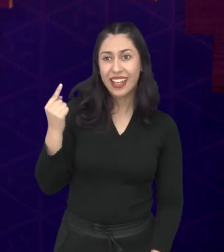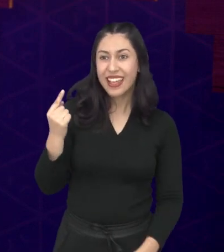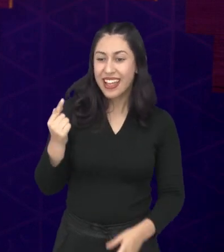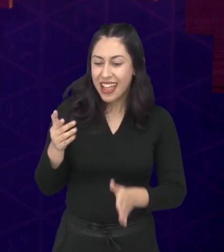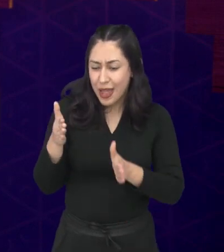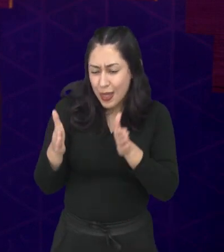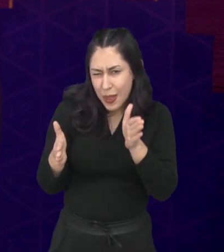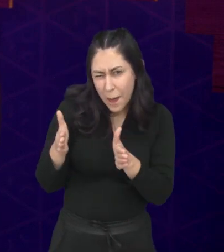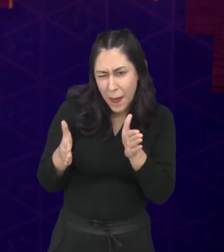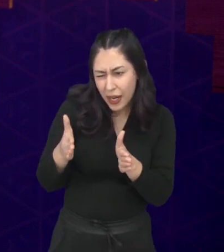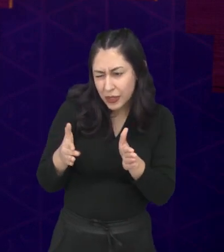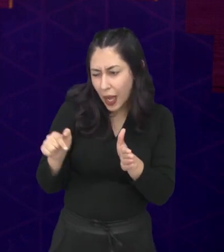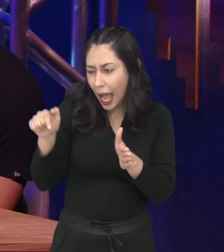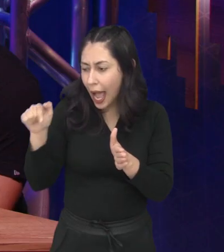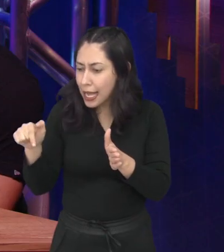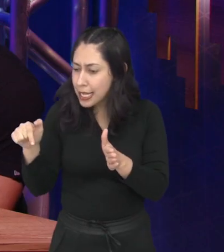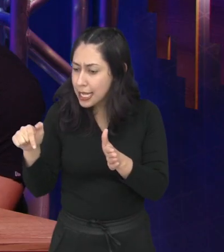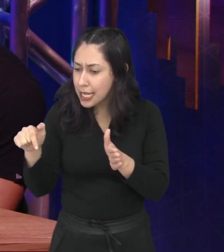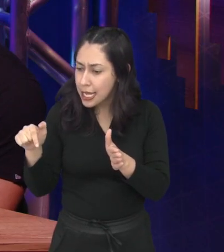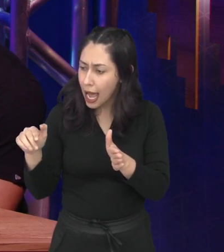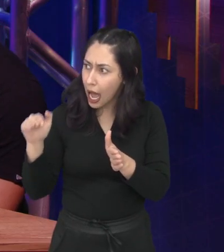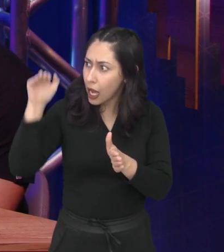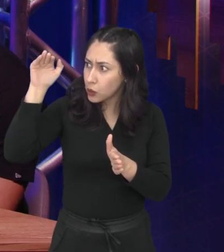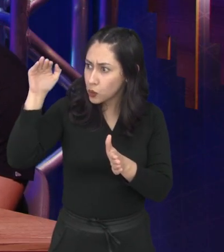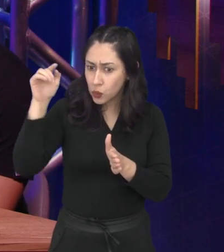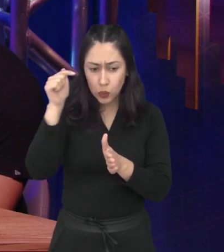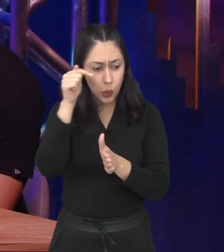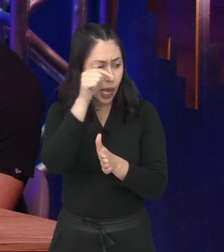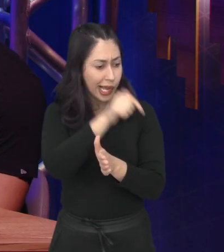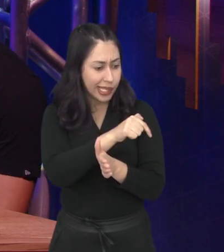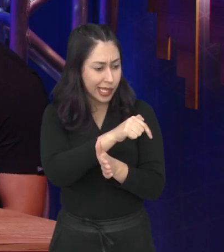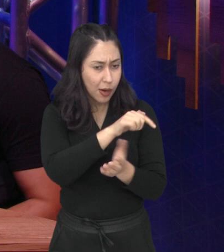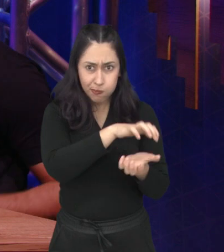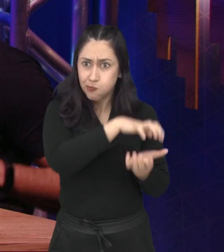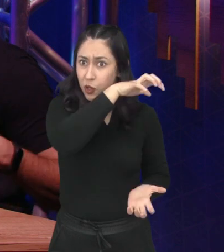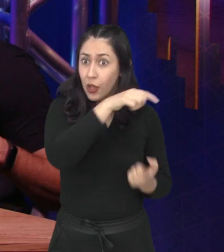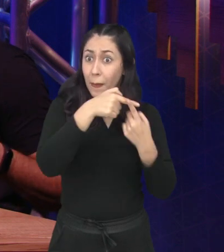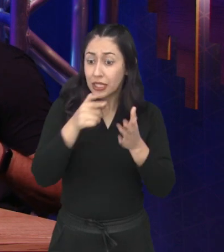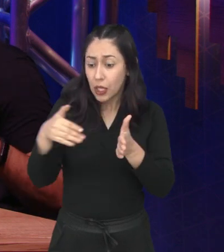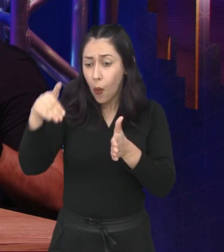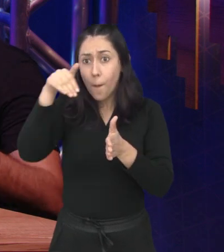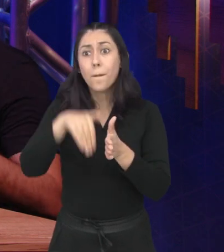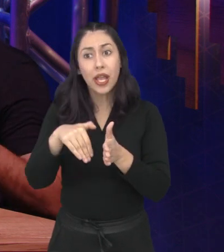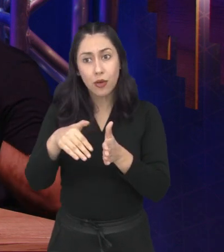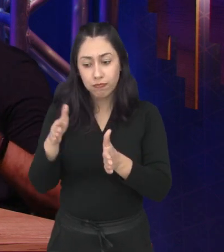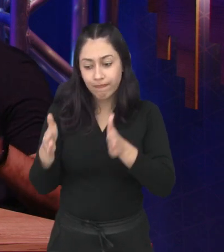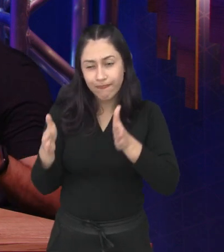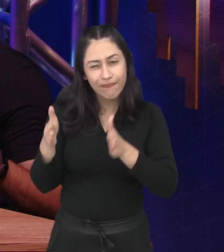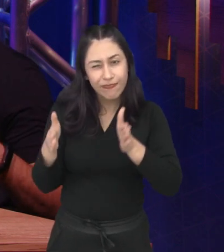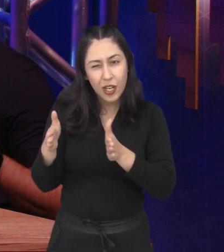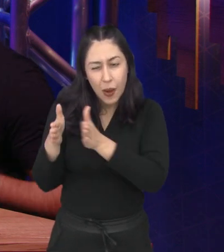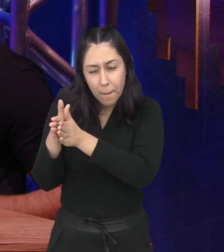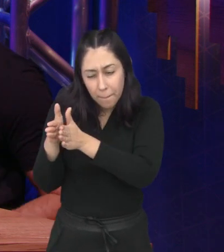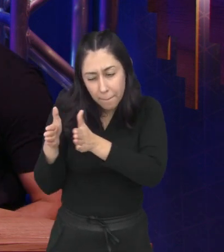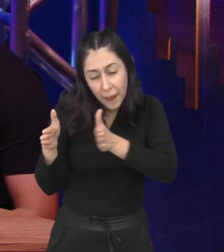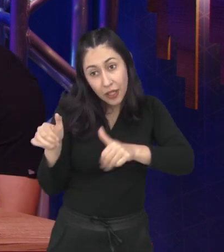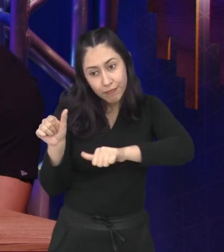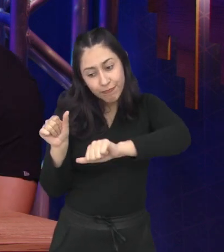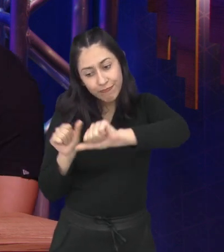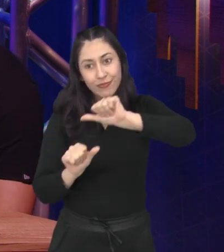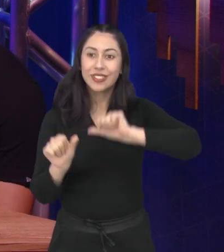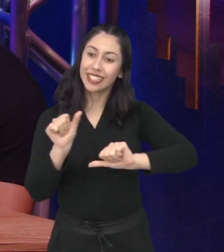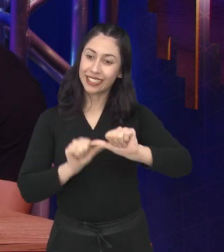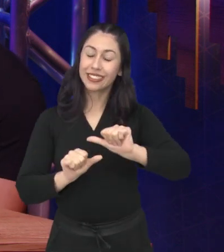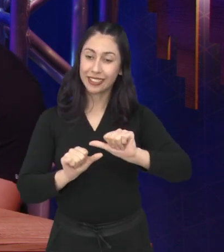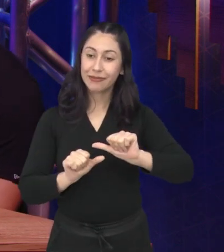que a gente já teve um programa aqui. Isso, que seriam então algumas... a transição entre o adulto, né, e a velhice ali